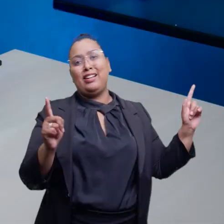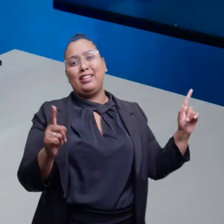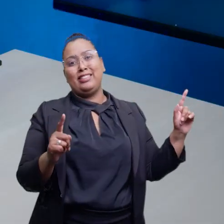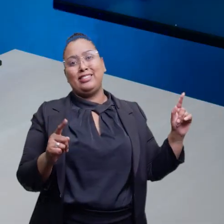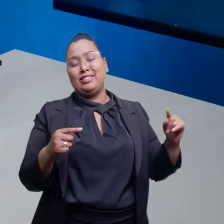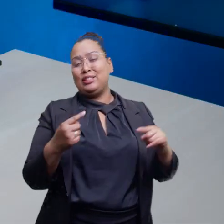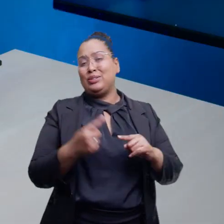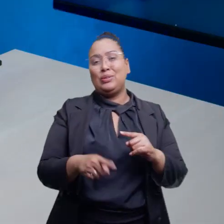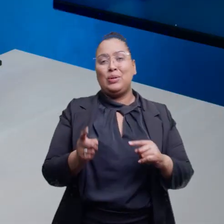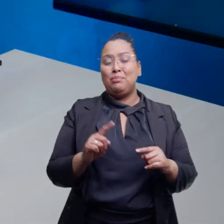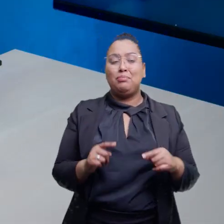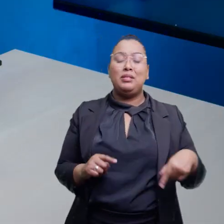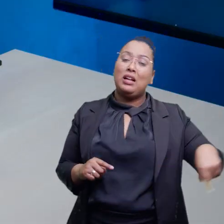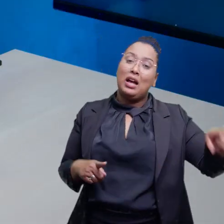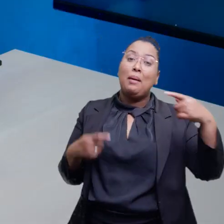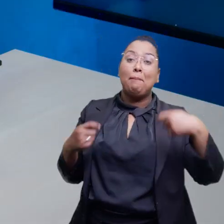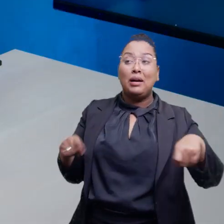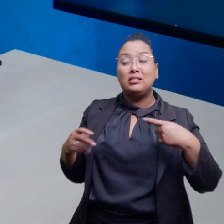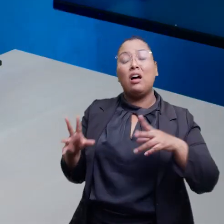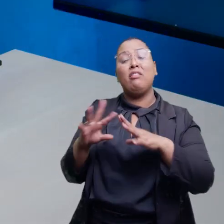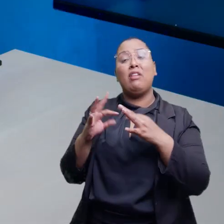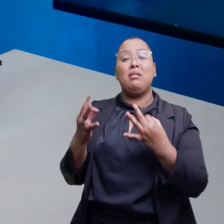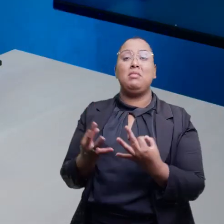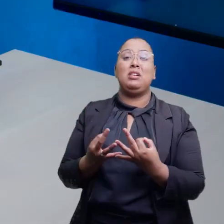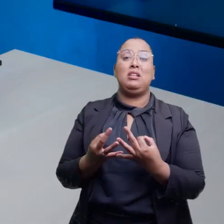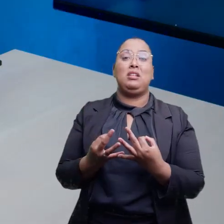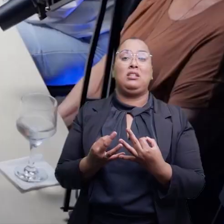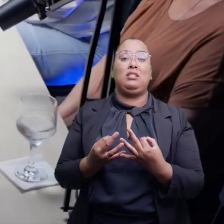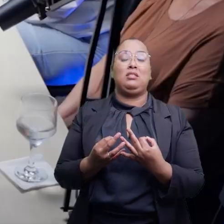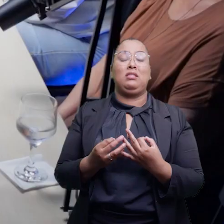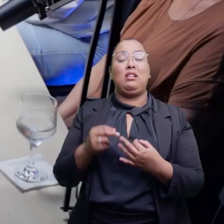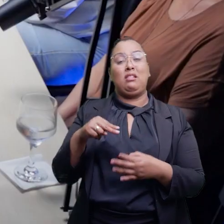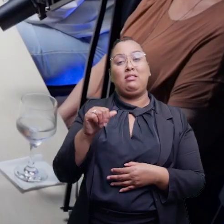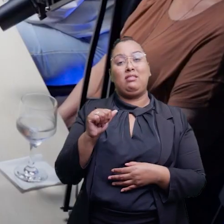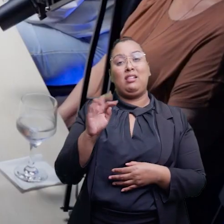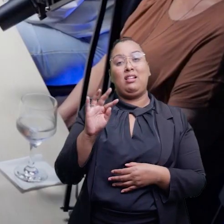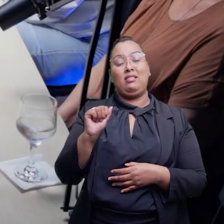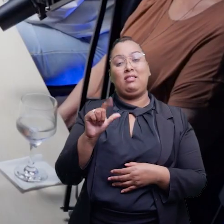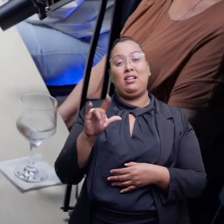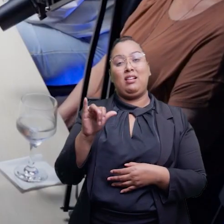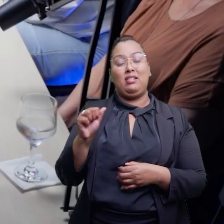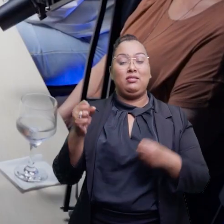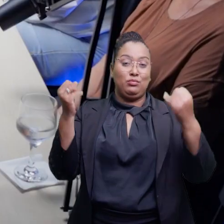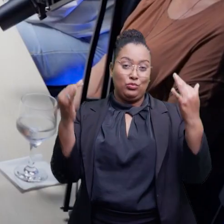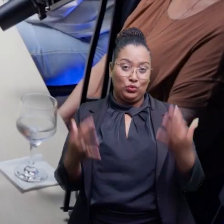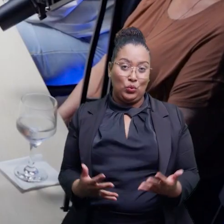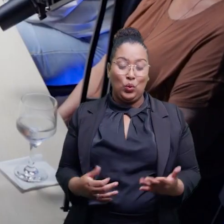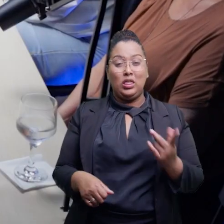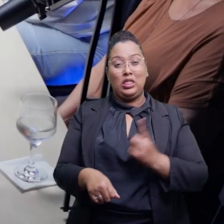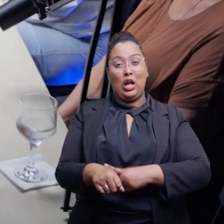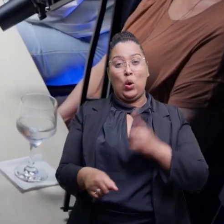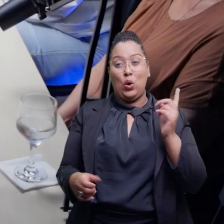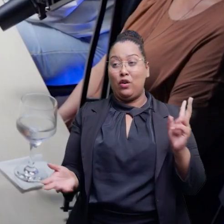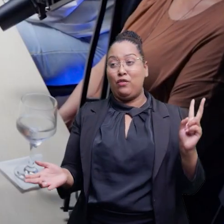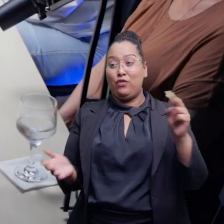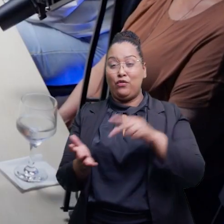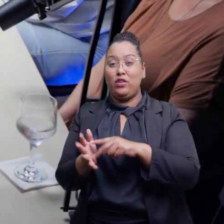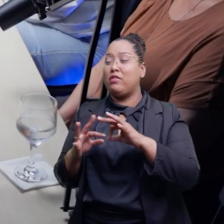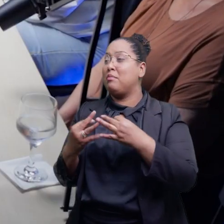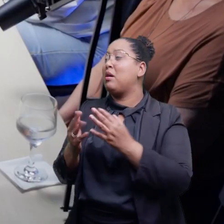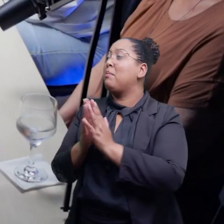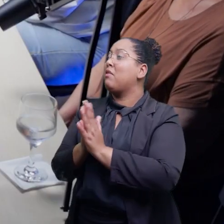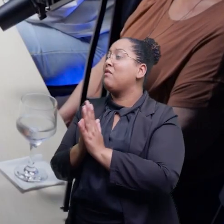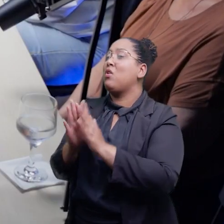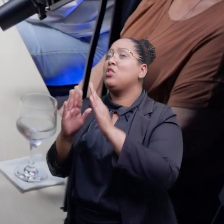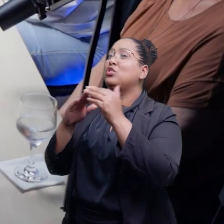né, que as crianças precisam das famílias. Então, essa conversa que a Natália falou, de que quando ela foi para a família, ela falou,